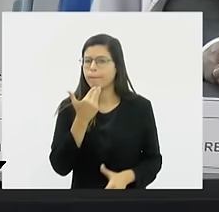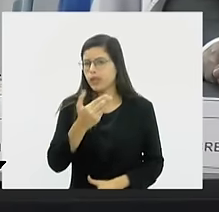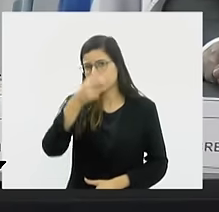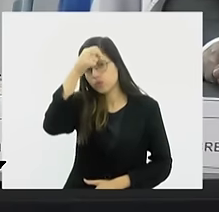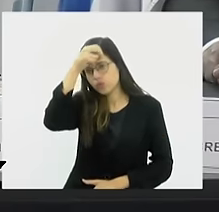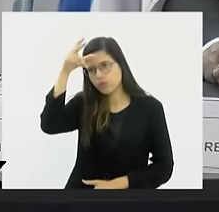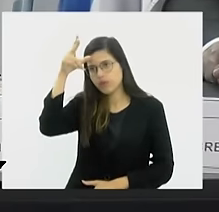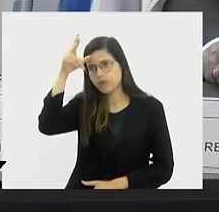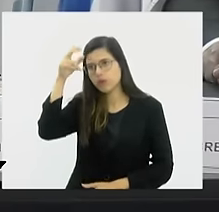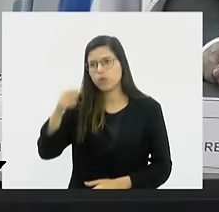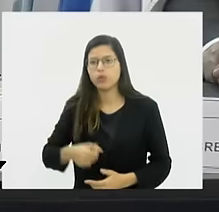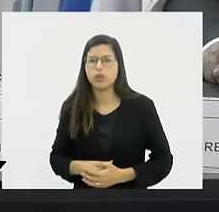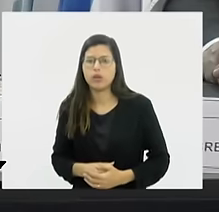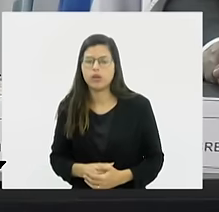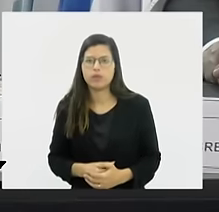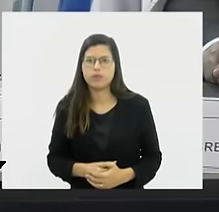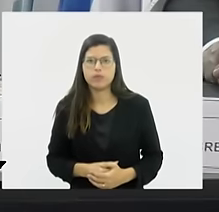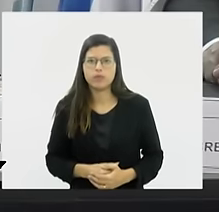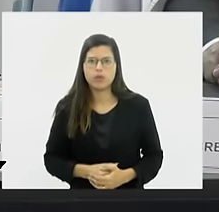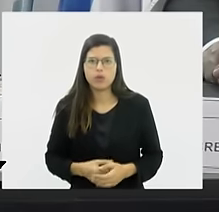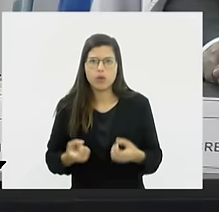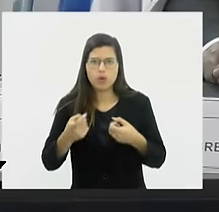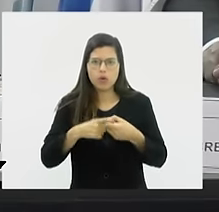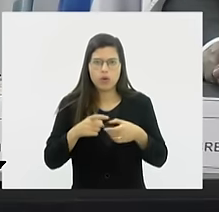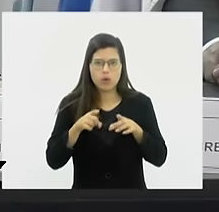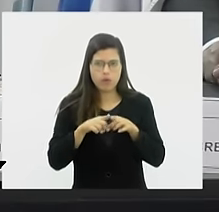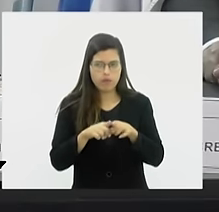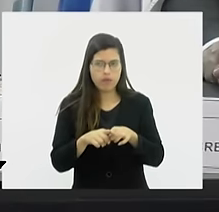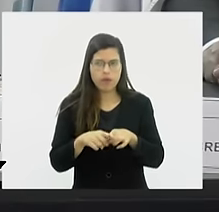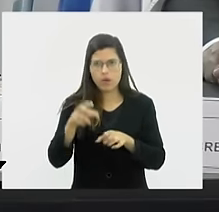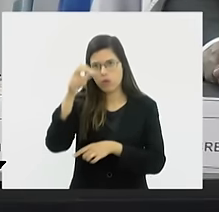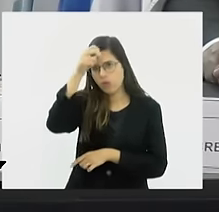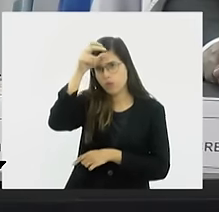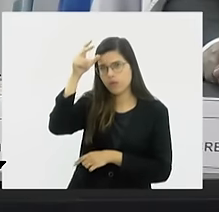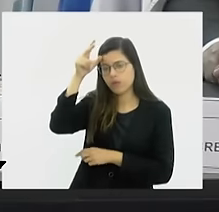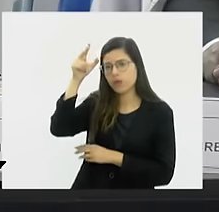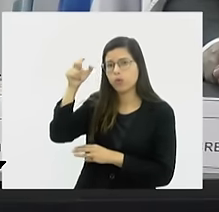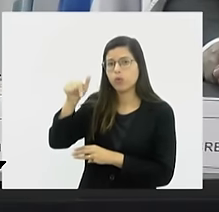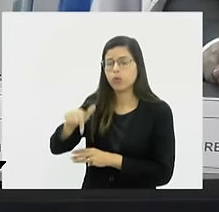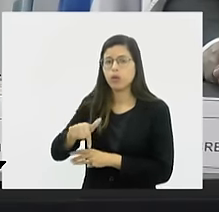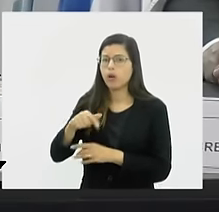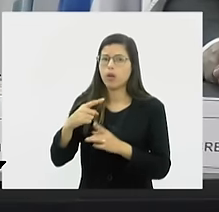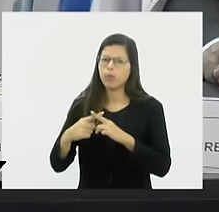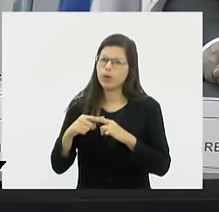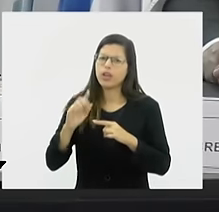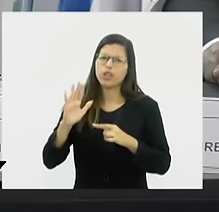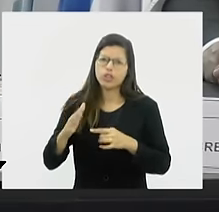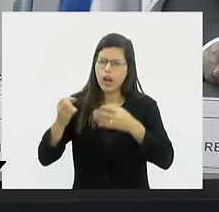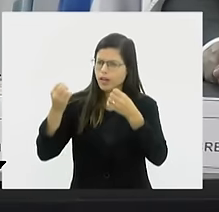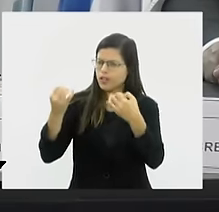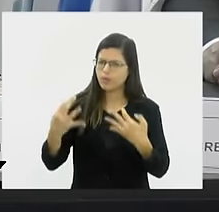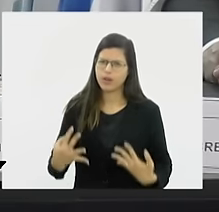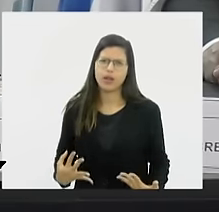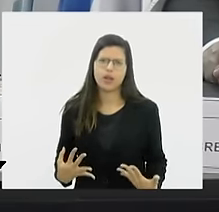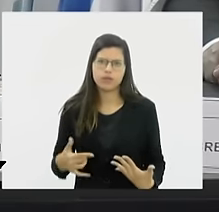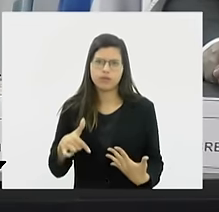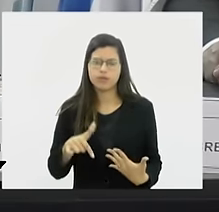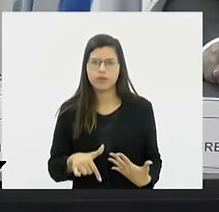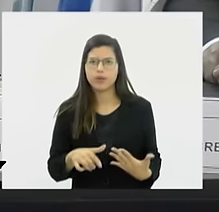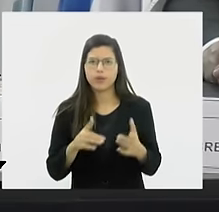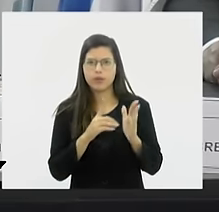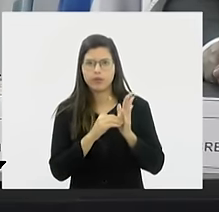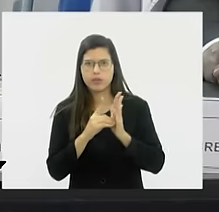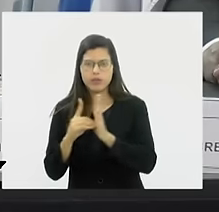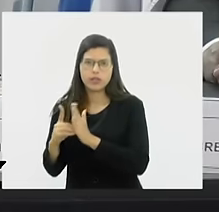prefeituras, fruto de convênios com prefeituras, pelas mesmas razões que foram amplamente expostas aqui, para que o DETRAN